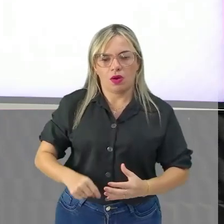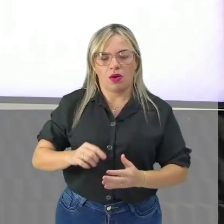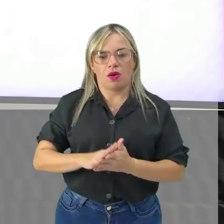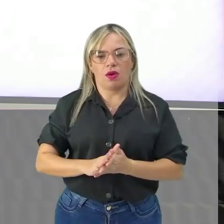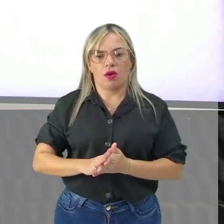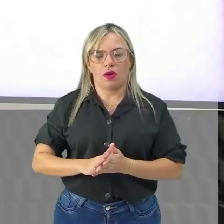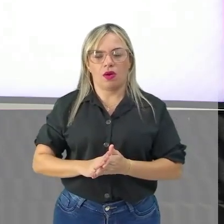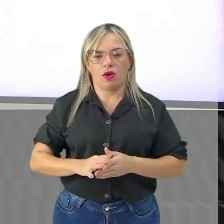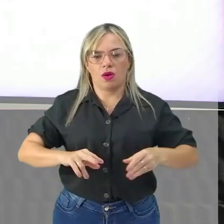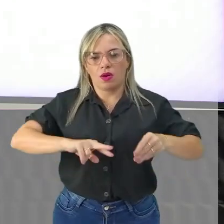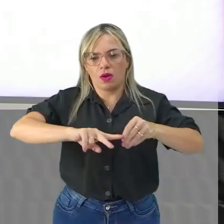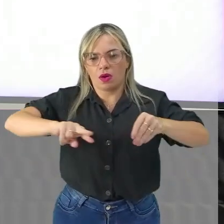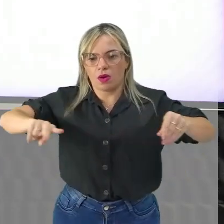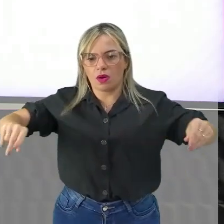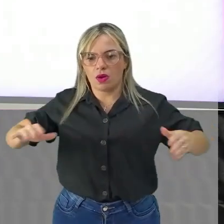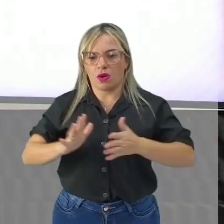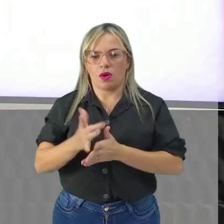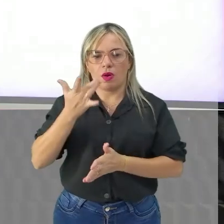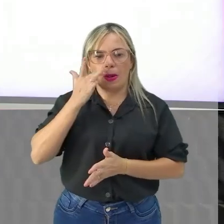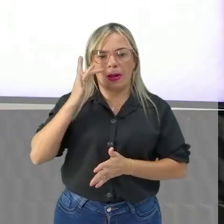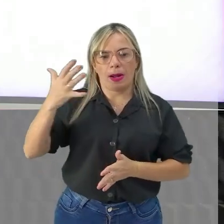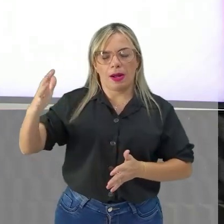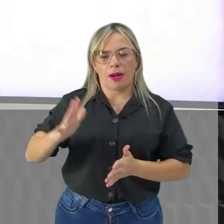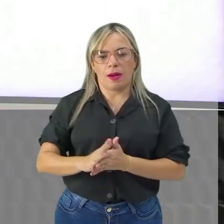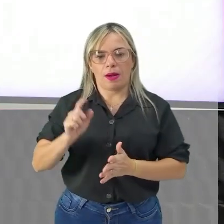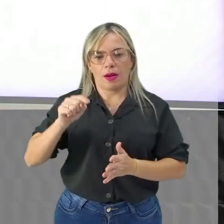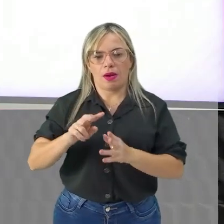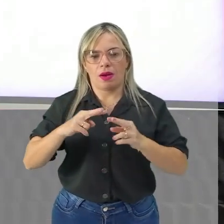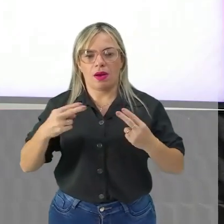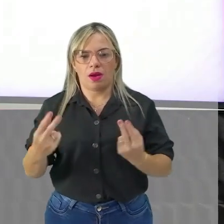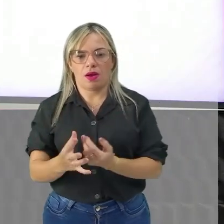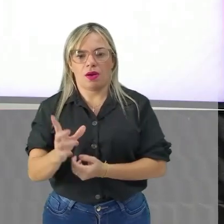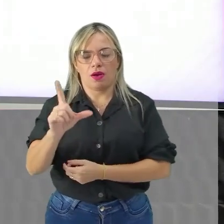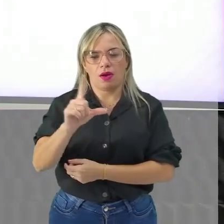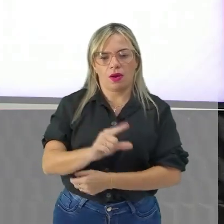ouro, ocorre com baixo volume e baixo impacto ambiental,